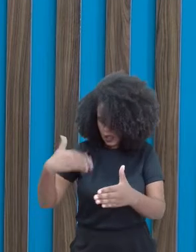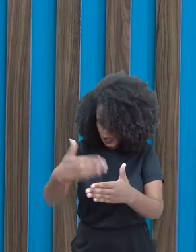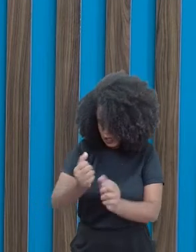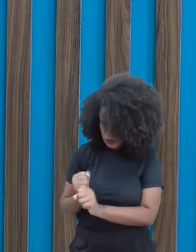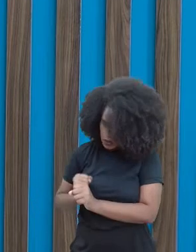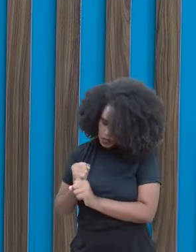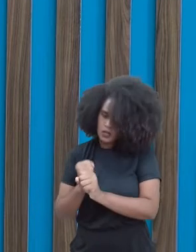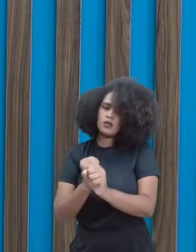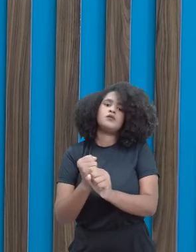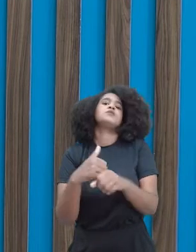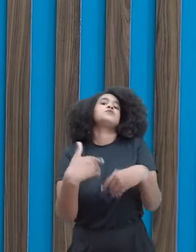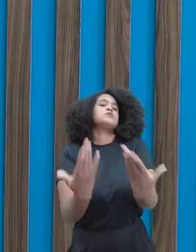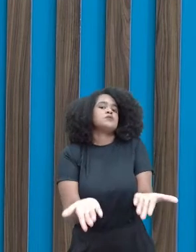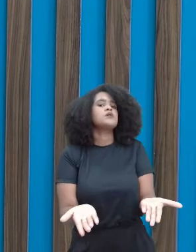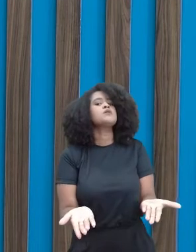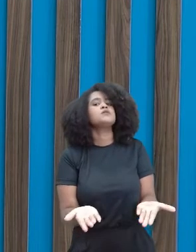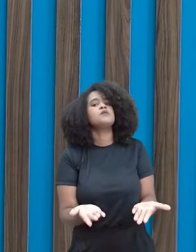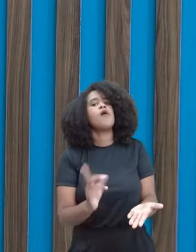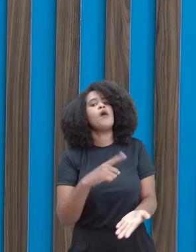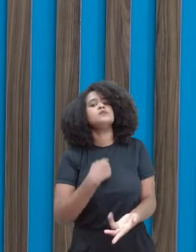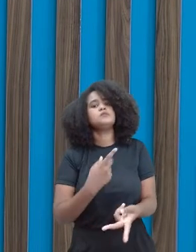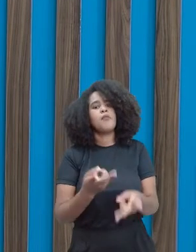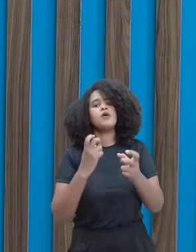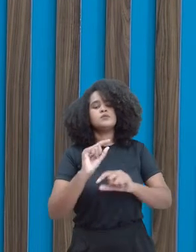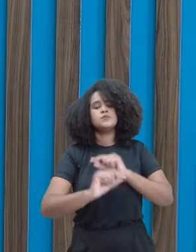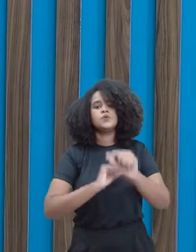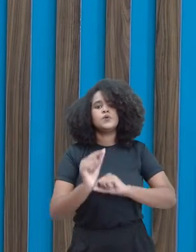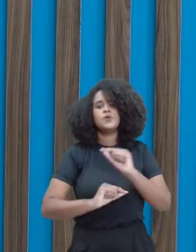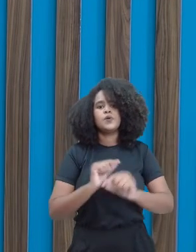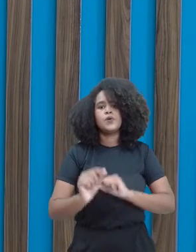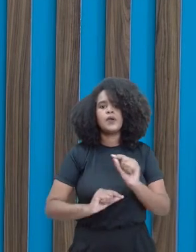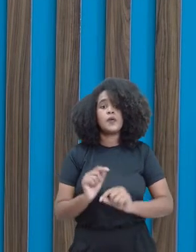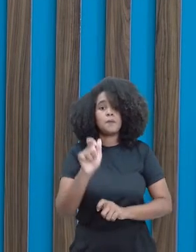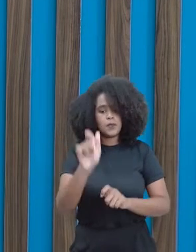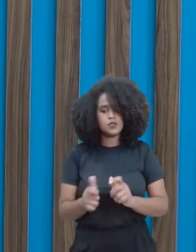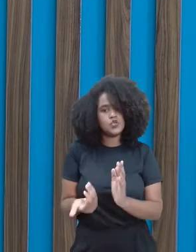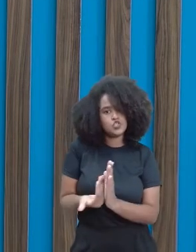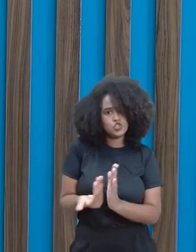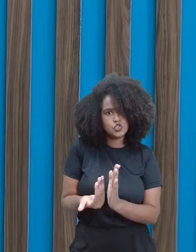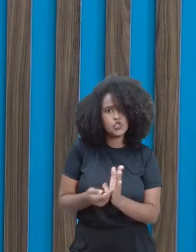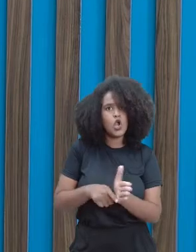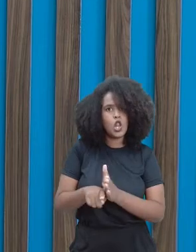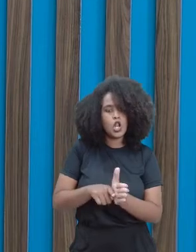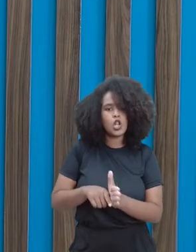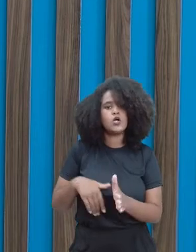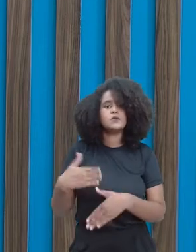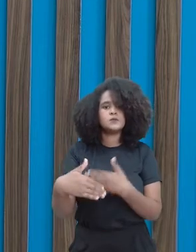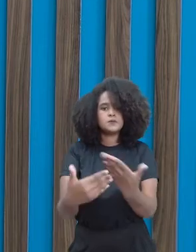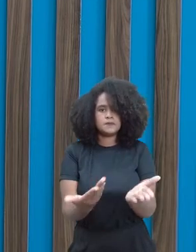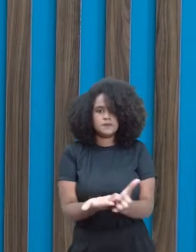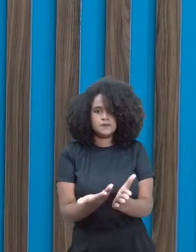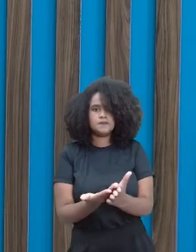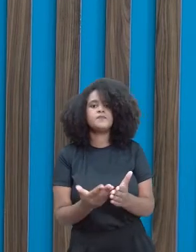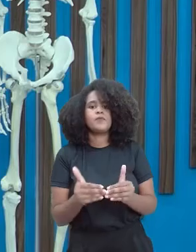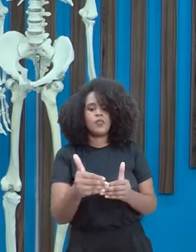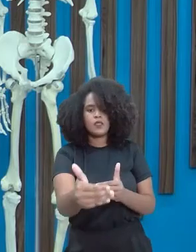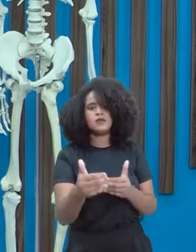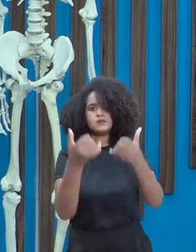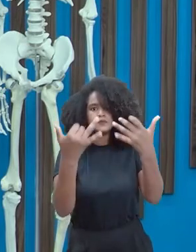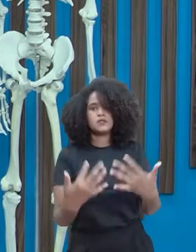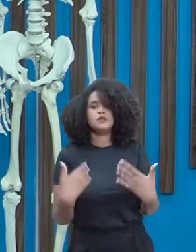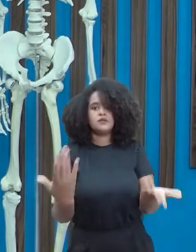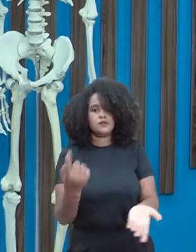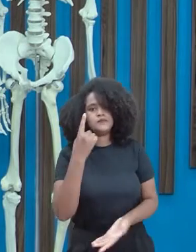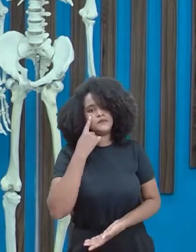tempo. Né? Isso aí a gente vai ver quem foi que estudou bem seriamente isso, né, professora, ao longo das nossas aulas. Pois é.